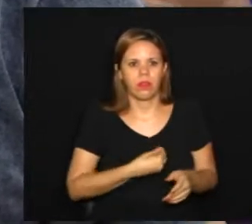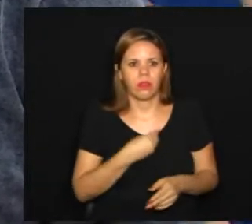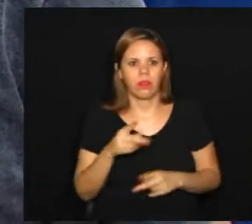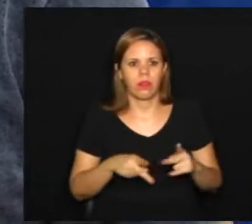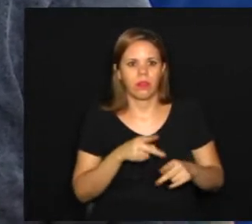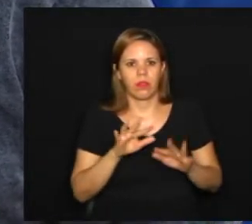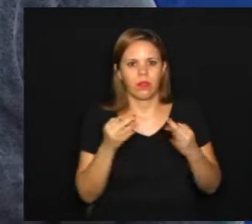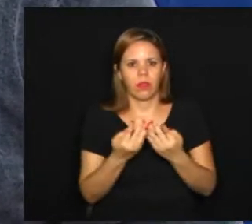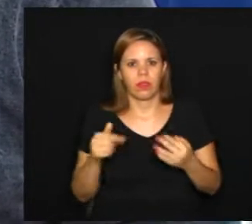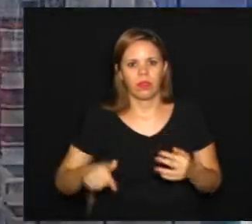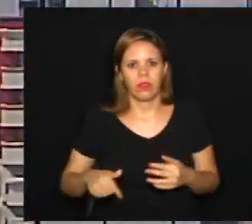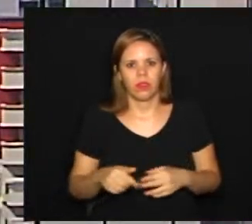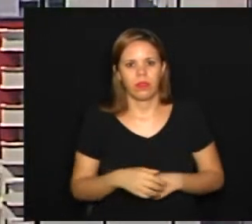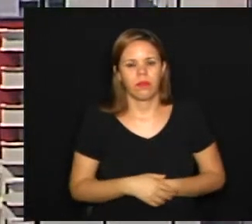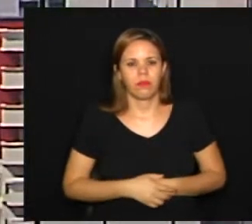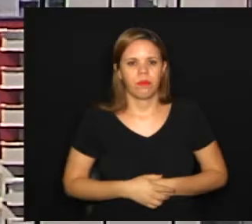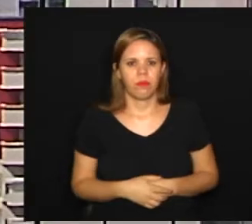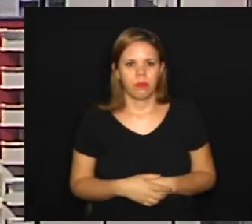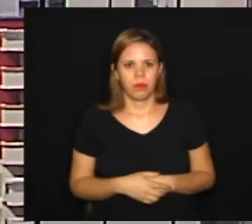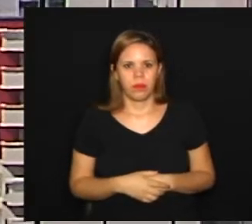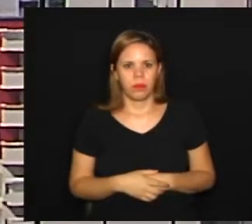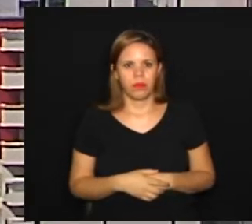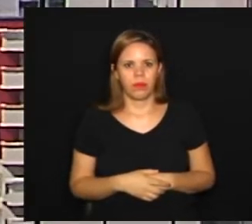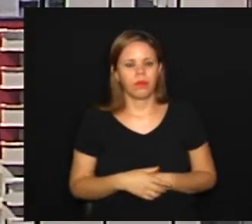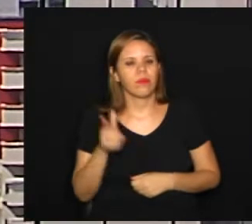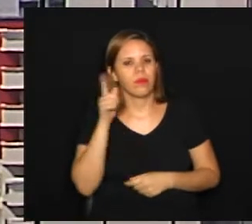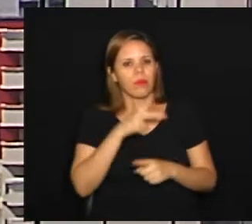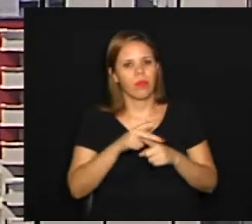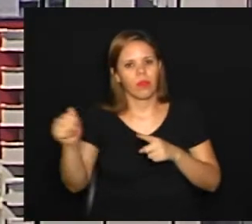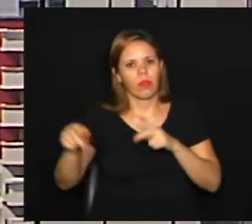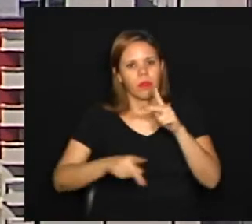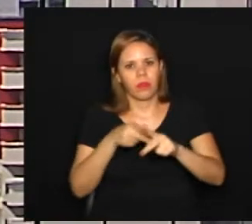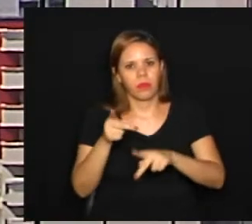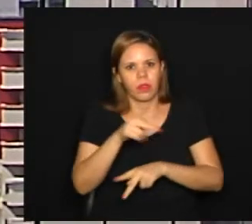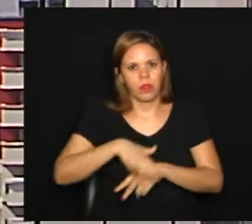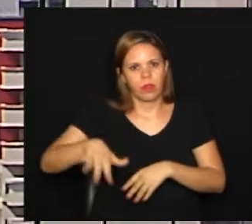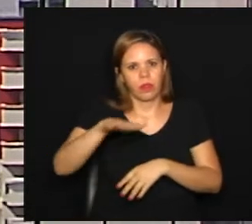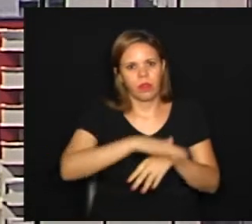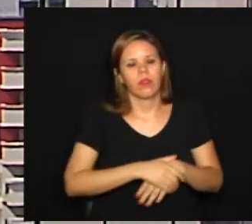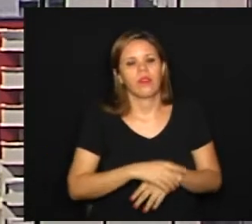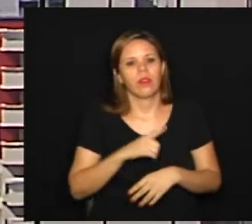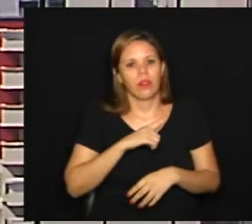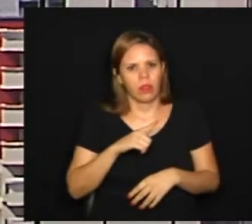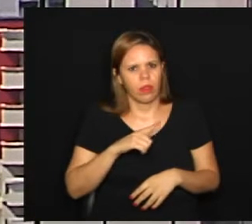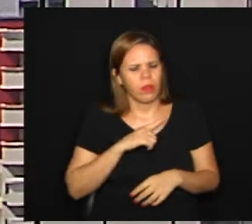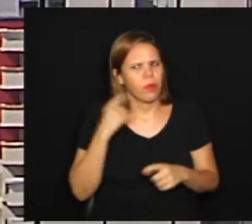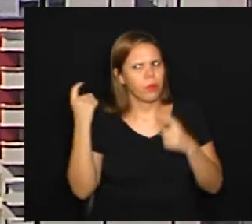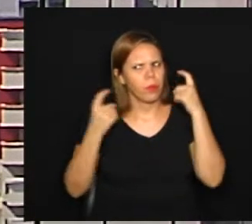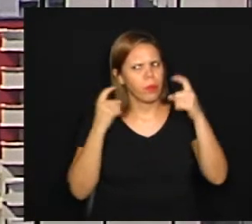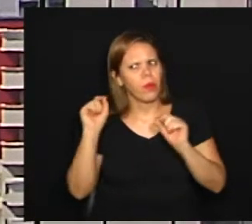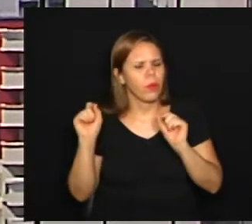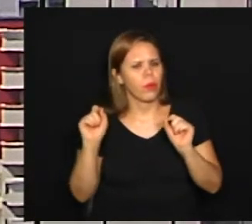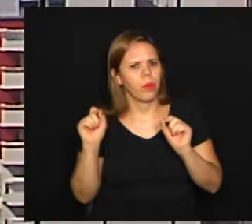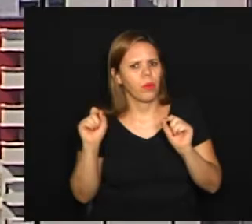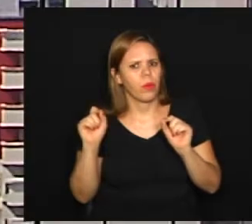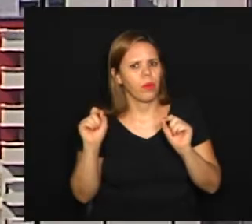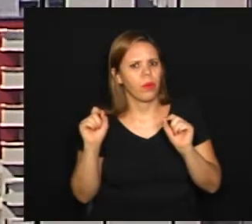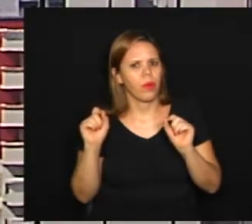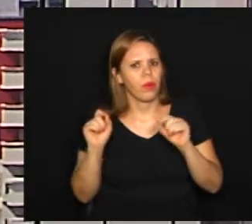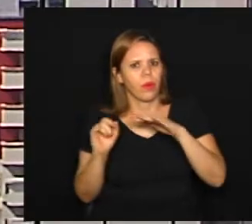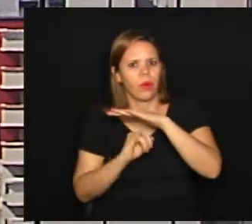e das famílias aqui da região. Uma conquista para a população, mas que tem virado preocupação. Estamos falando